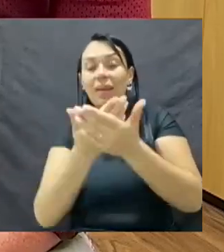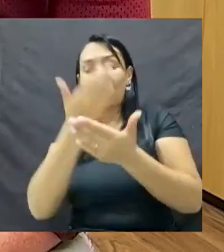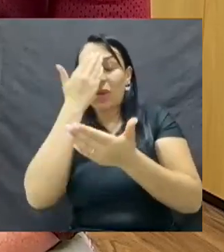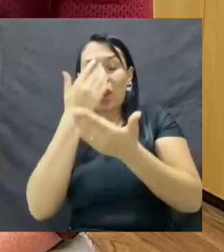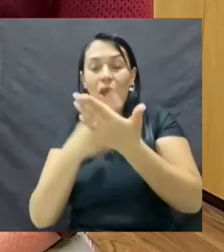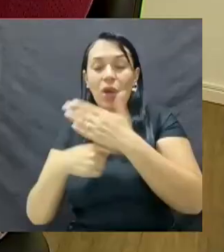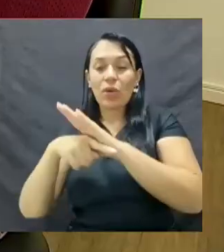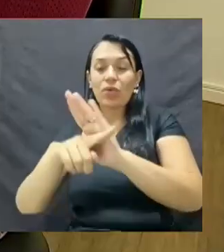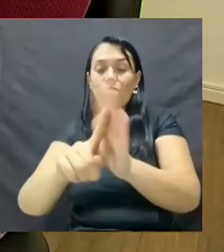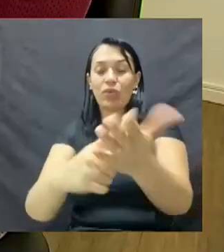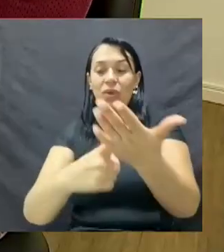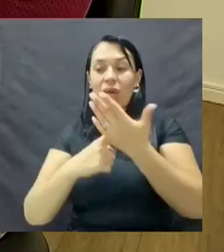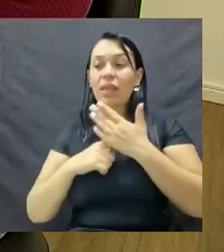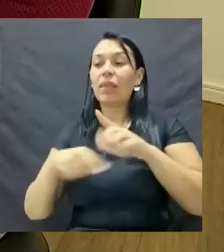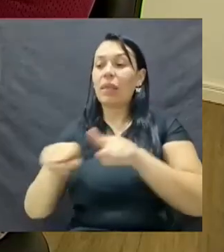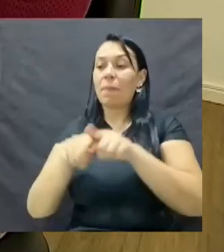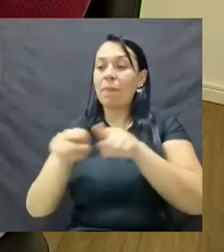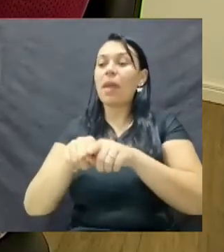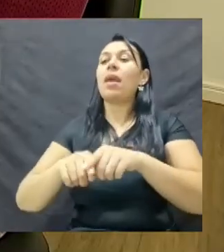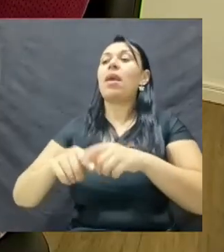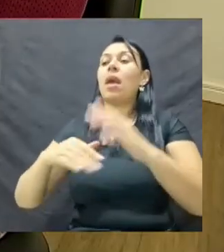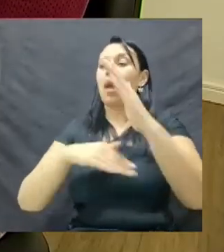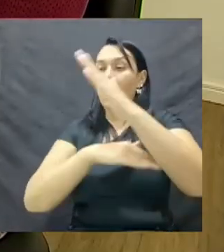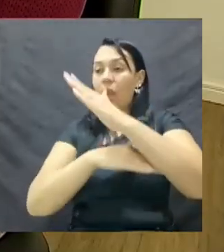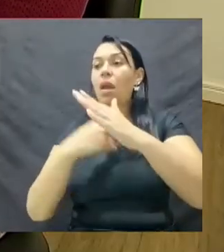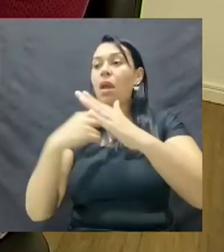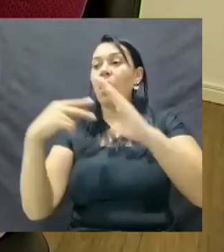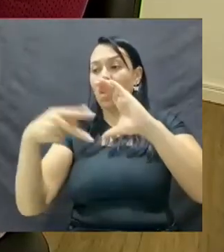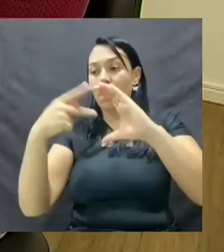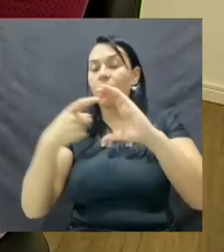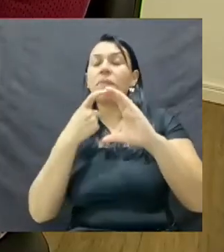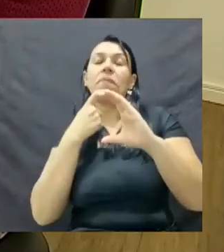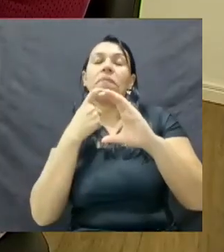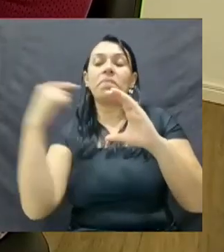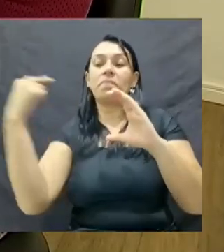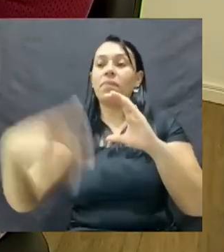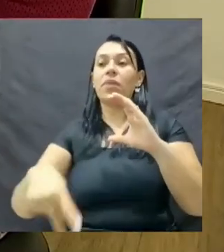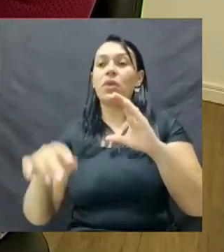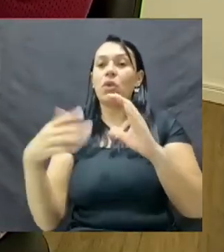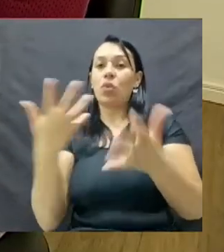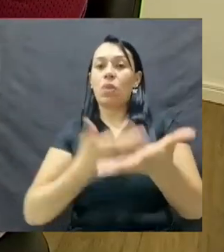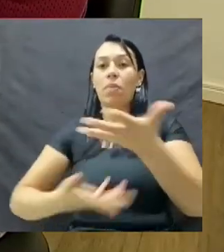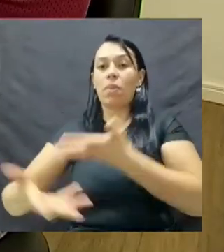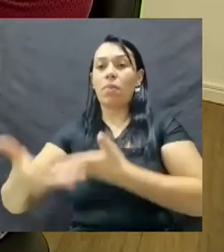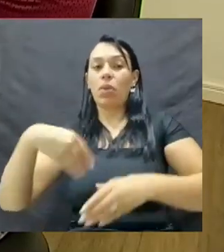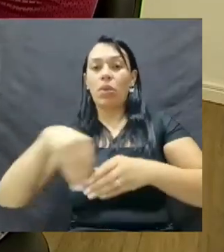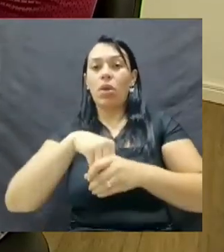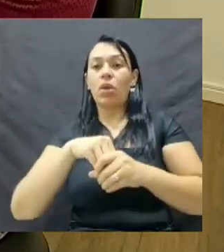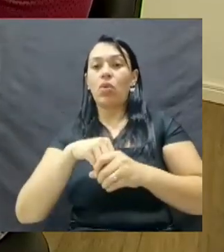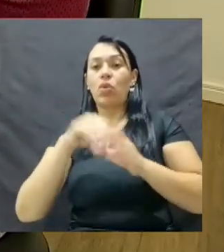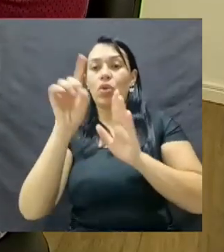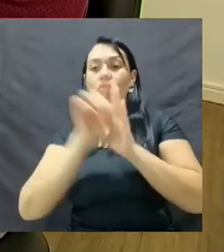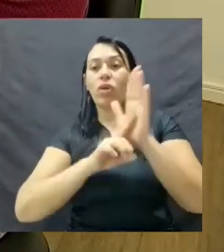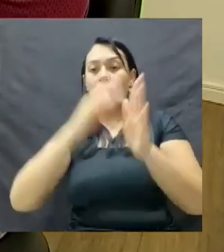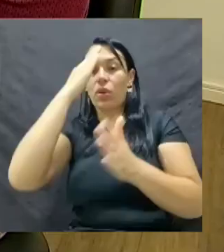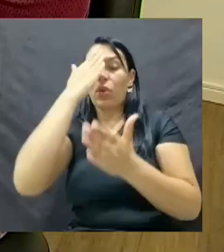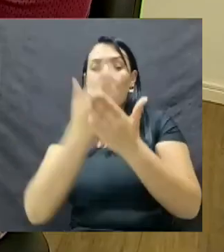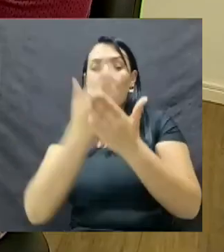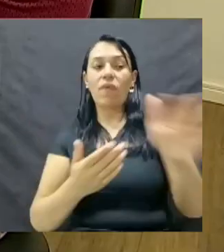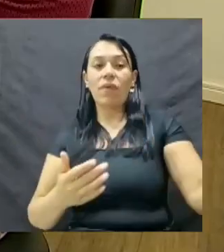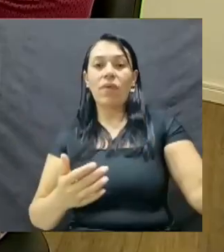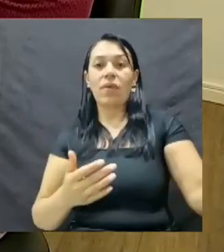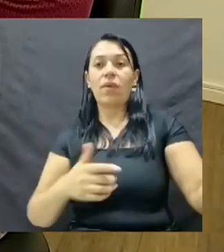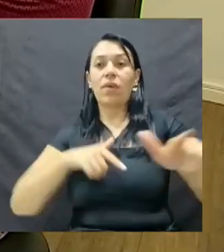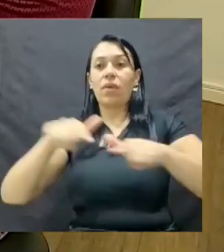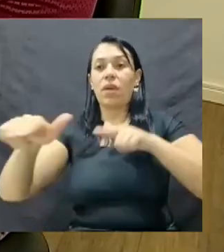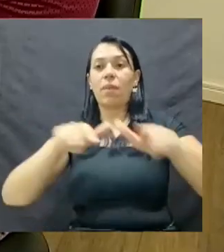de Campinas, o entrosamento aqui dentro da diretoria geral, essa confiança e o trabalho conjunto dos dois que estão aqui.